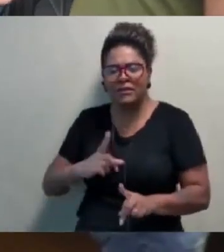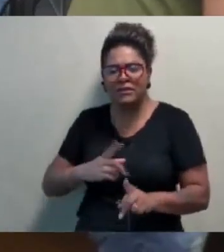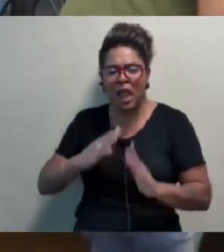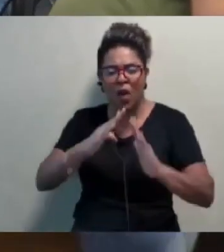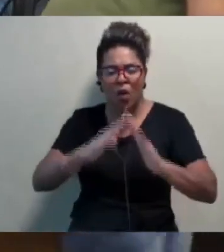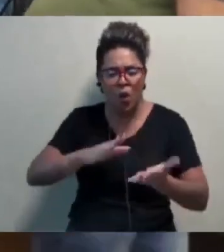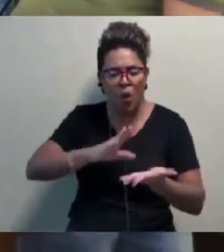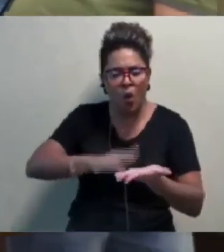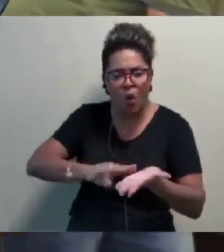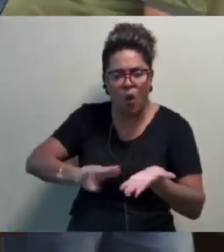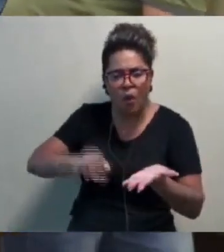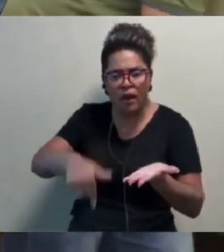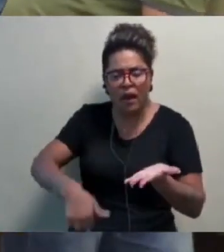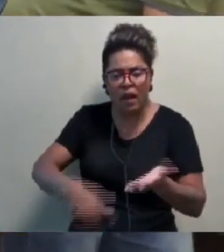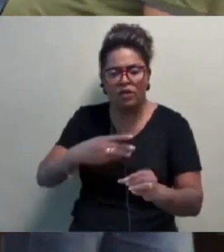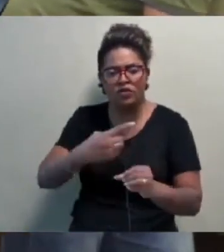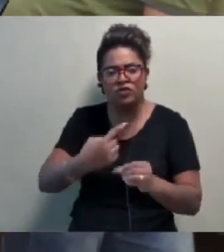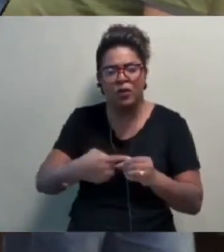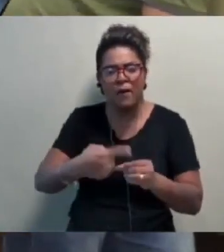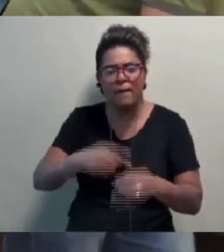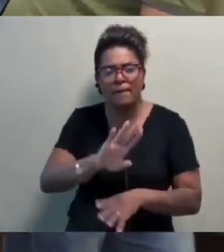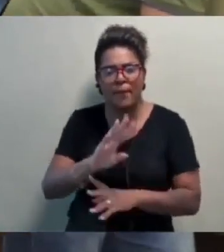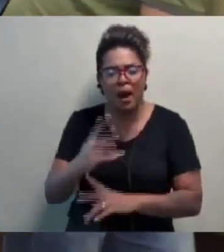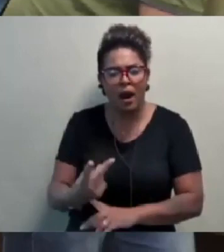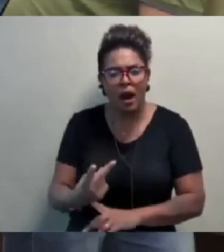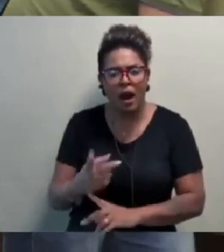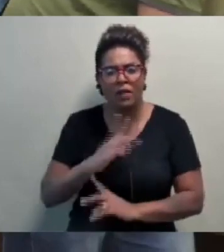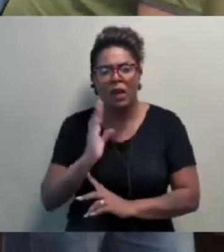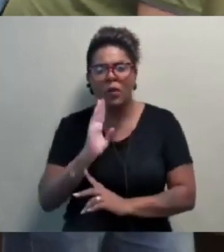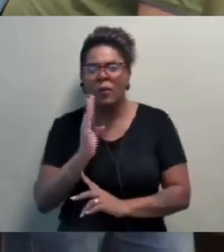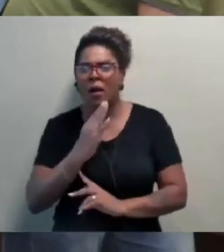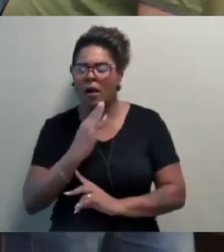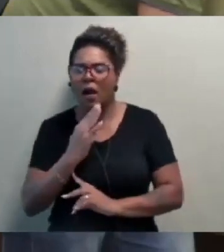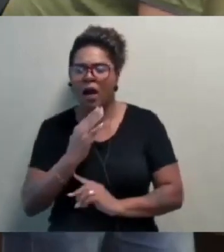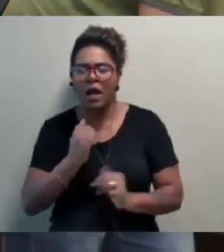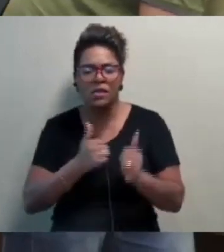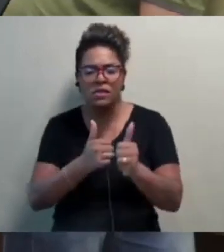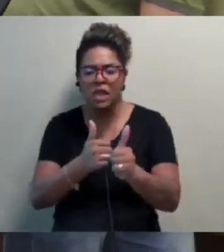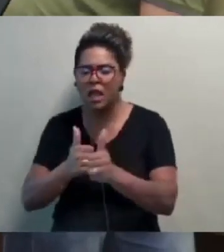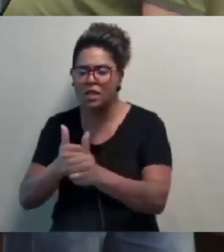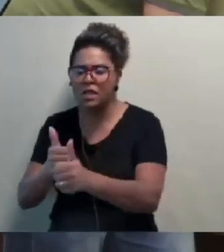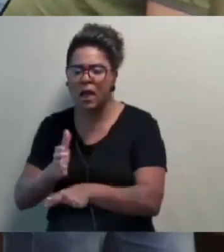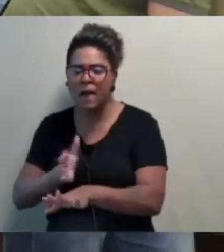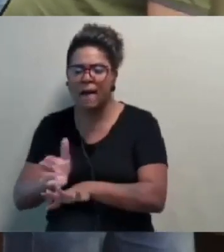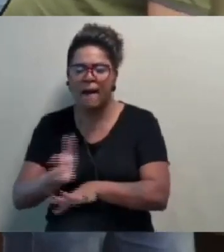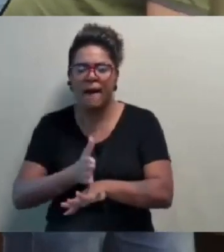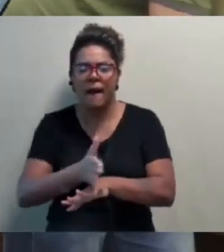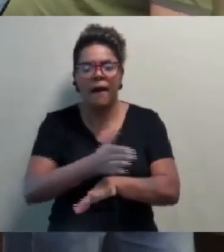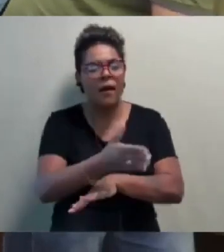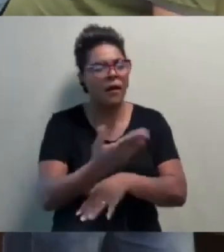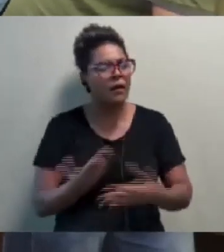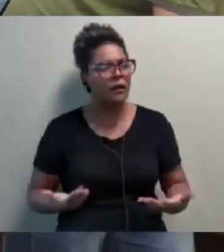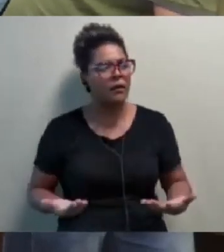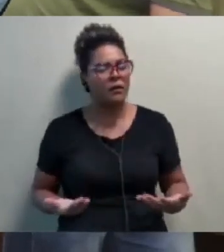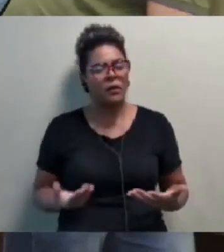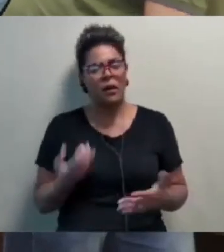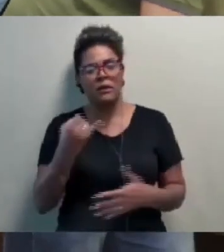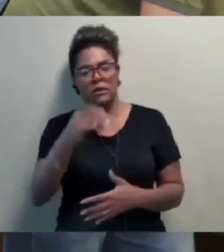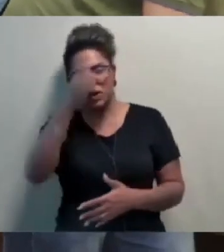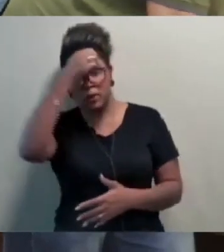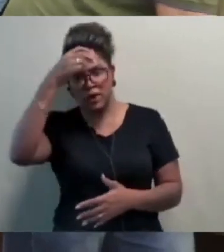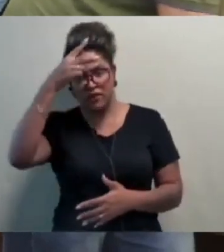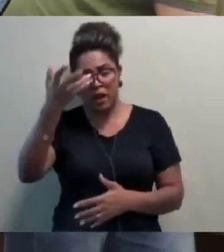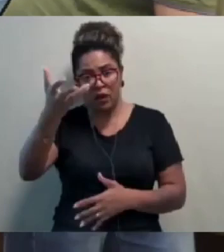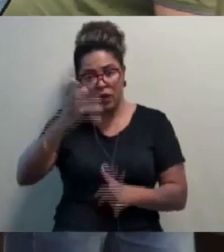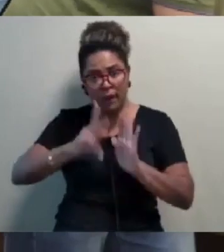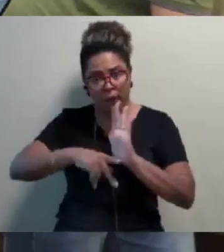da cidade, cada um tem o seu segmento. Se o prefeito, ele quer que os seus projetos voltem